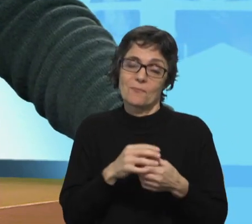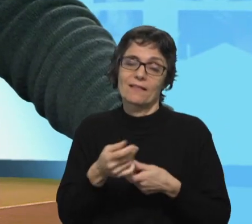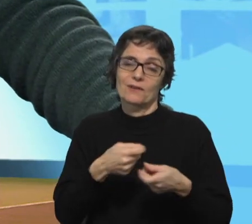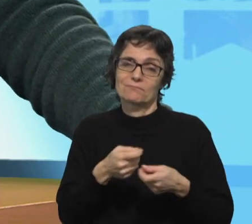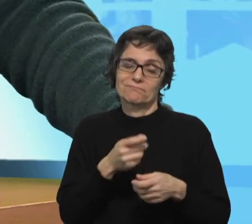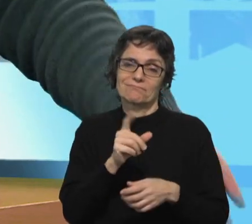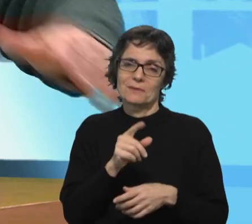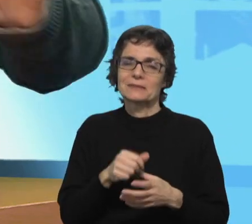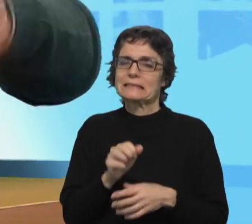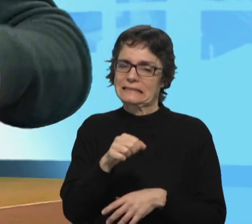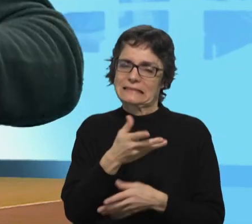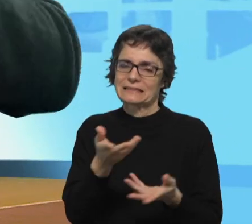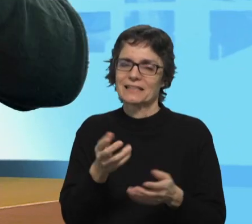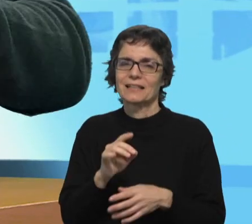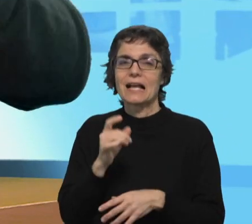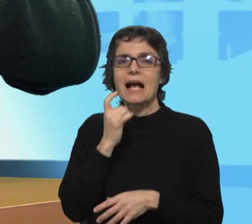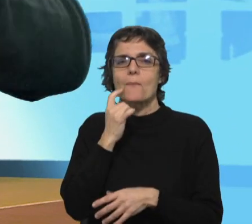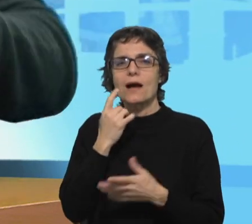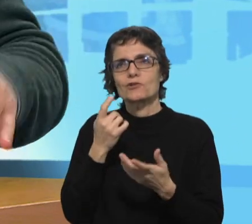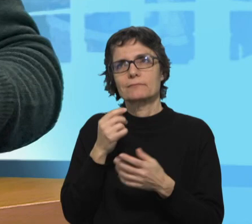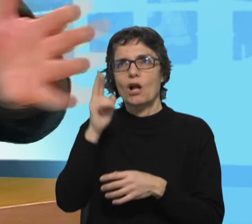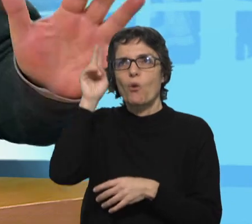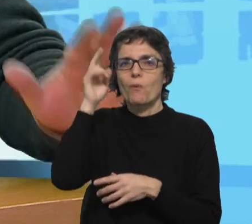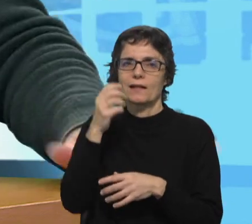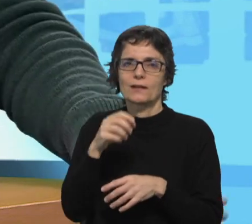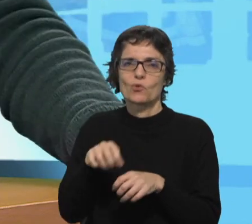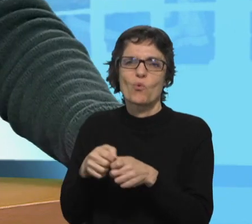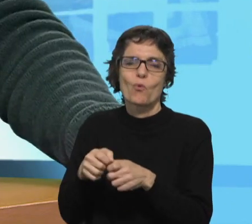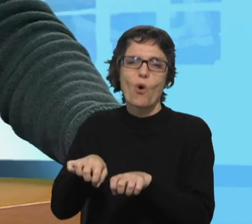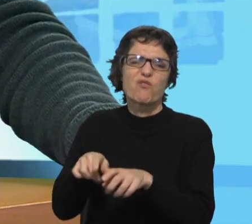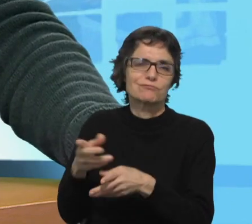dúvida nenhuma. A Páscoa ainda tem os coelhinhos e os ovos e não sei o quê, mas, bom...